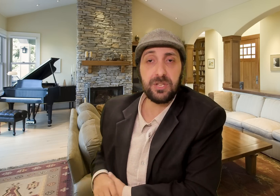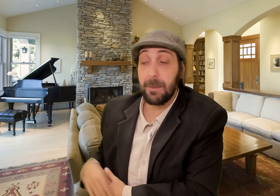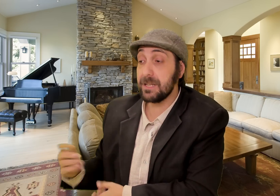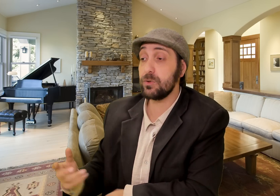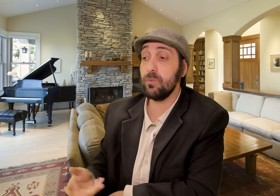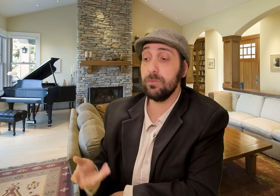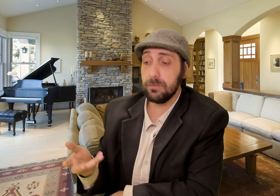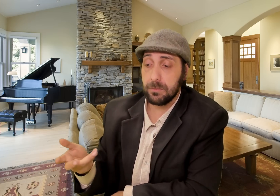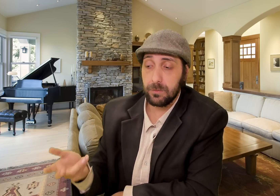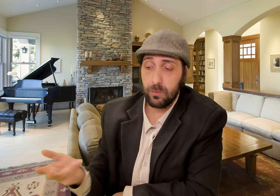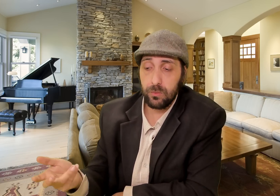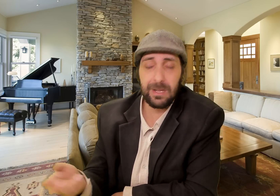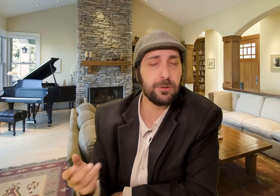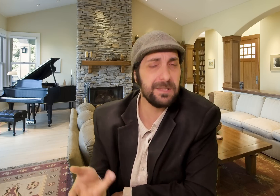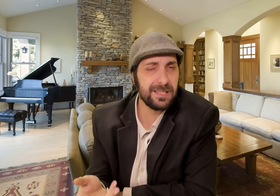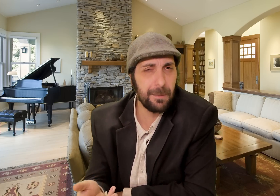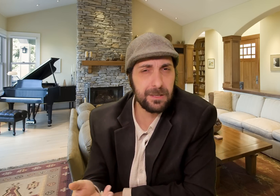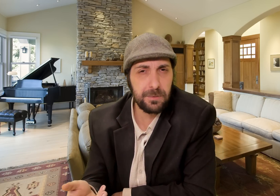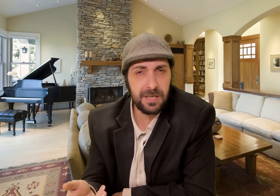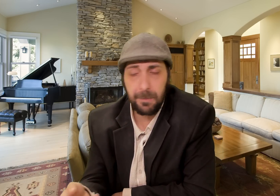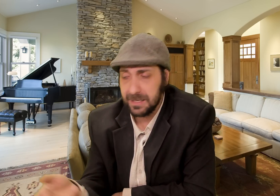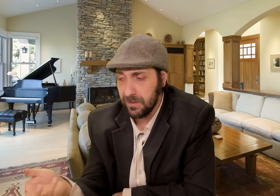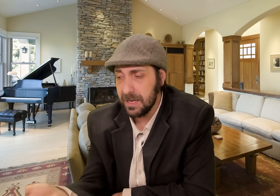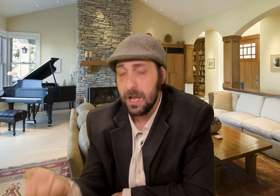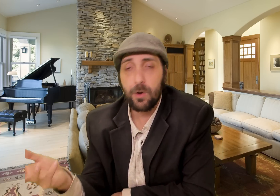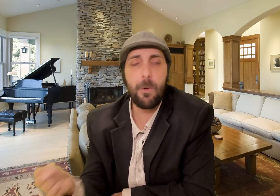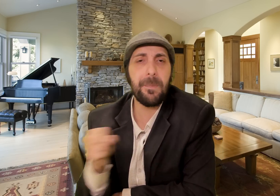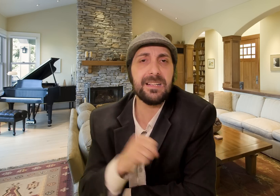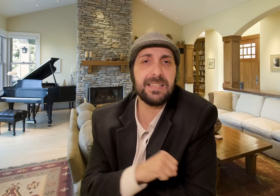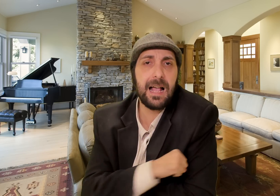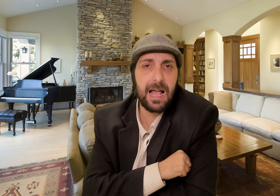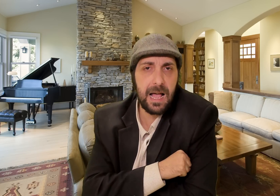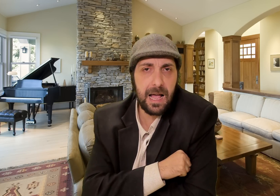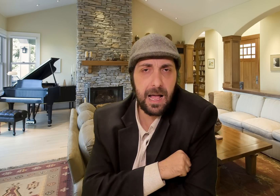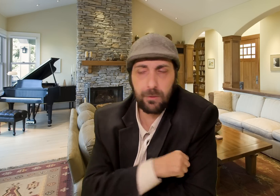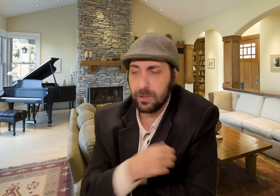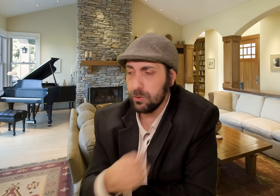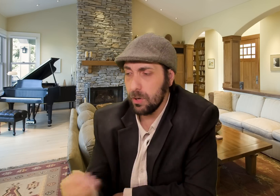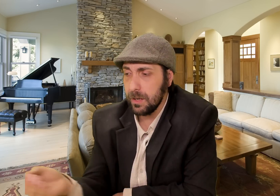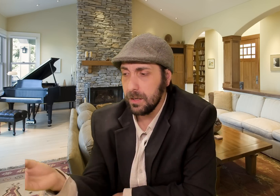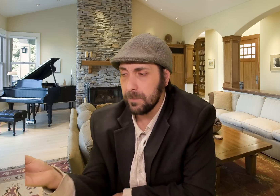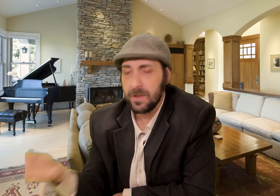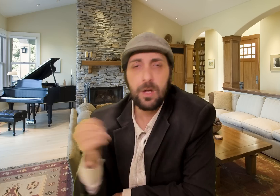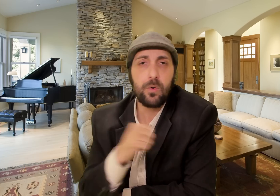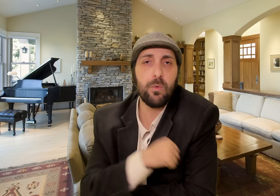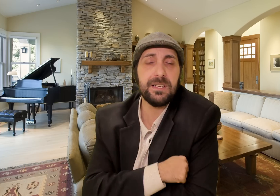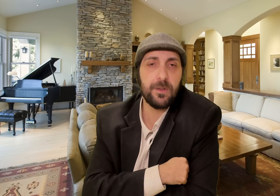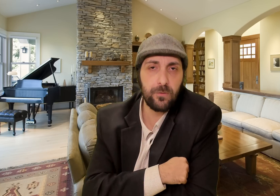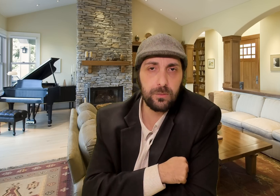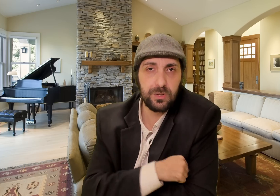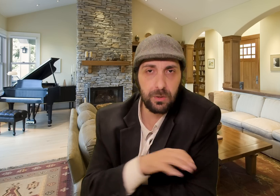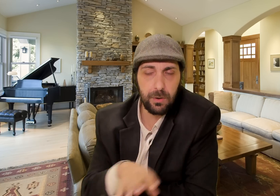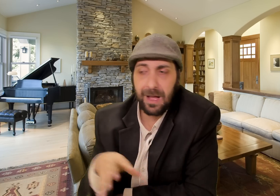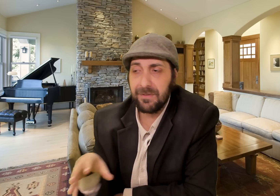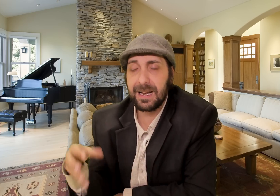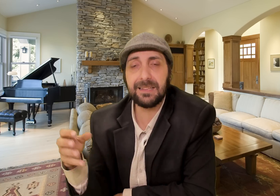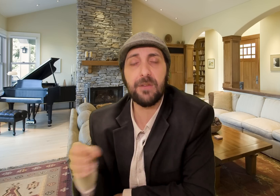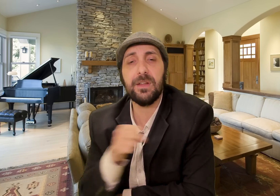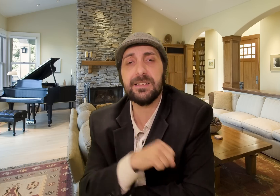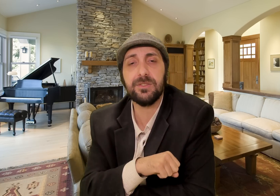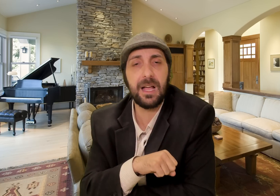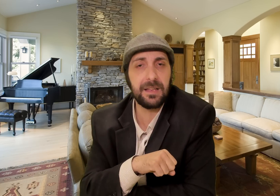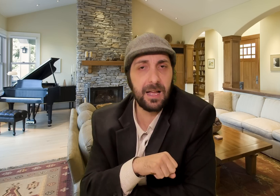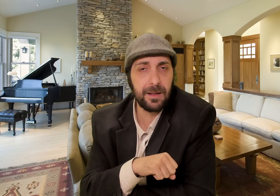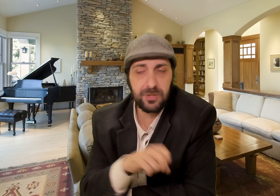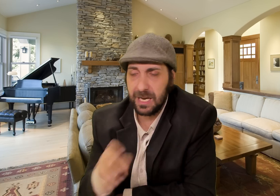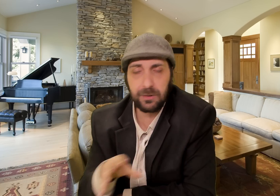vai subsidiar mais com o né mas vai compensar a alta do dólar com esse fundo então não haverá